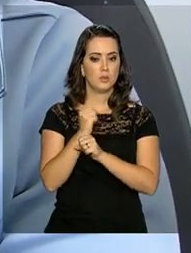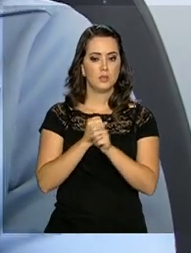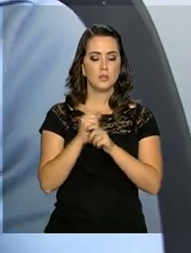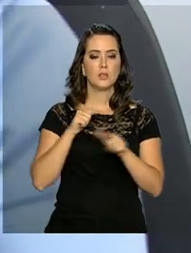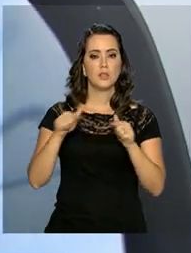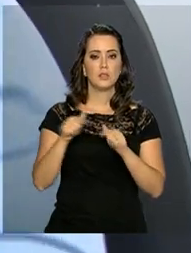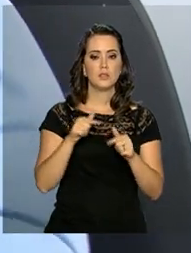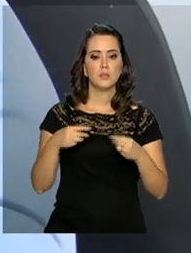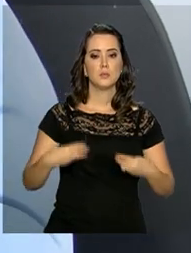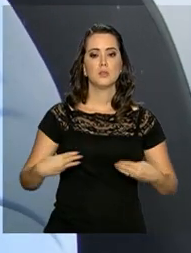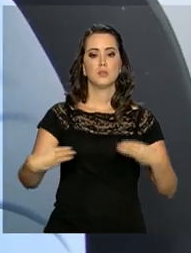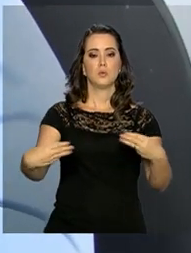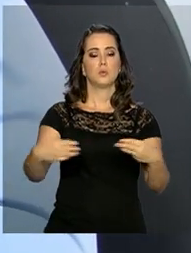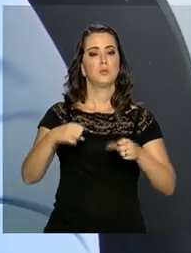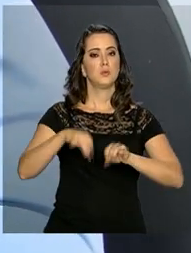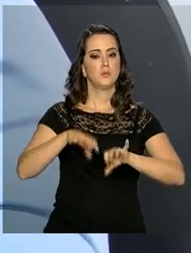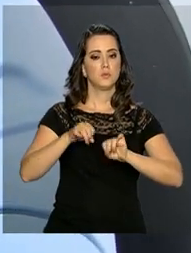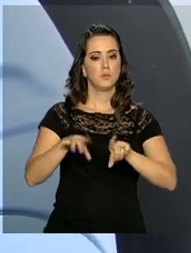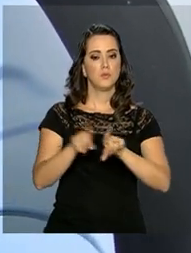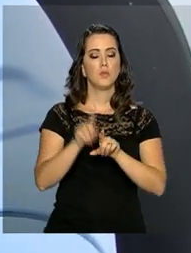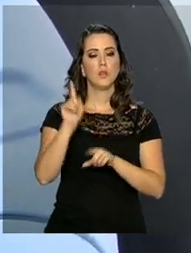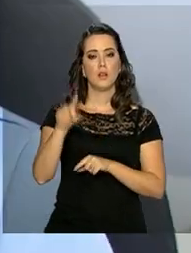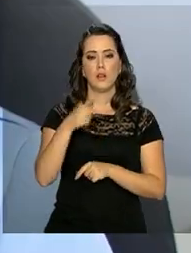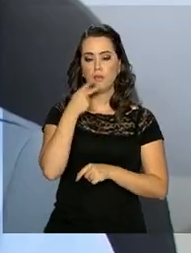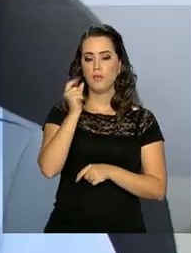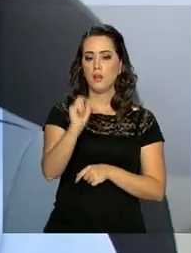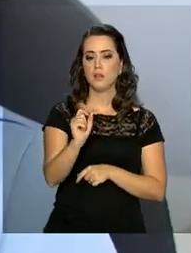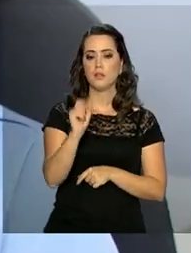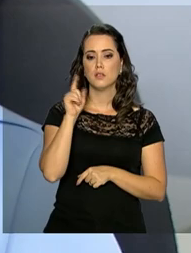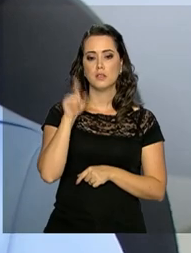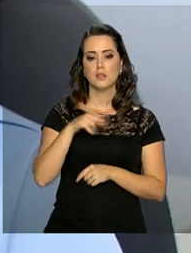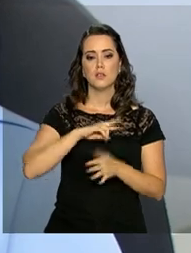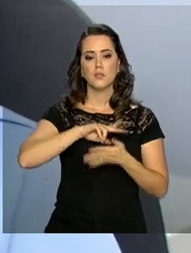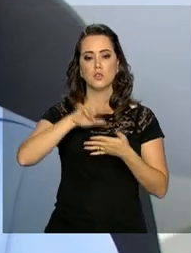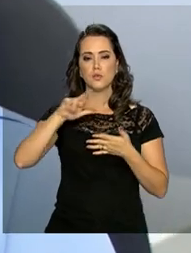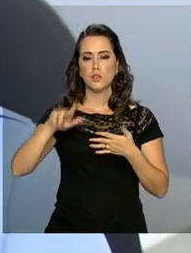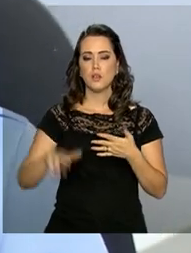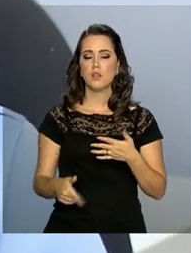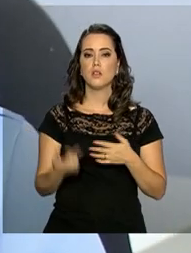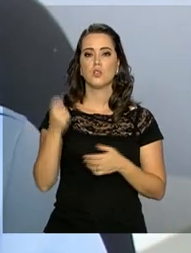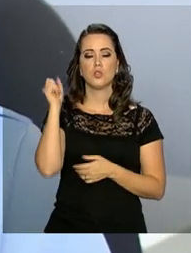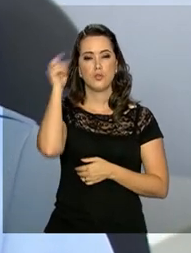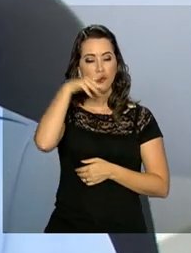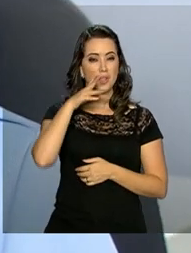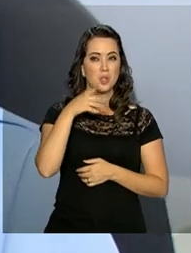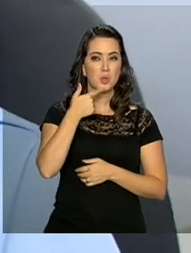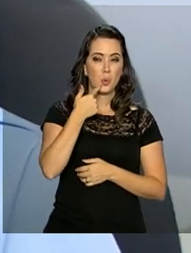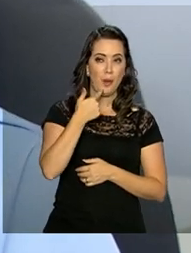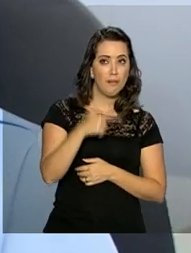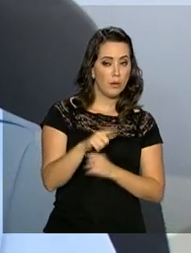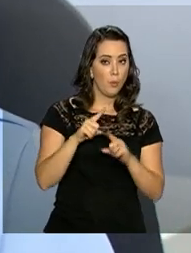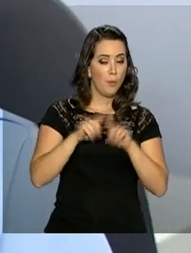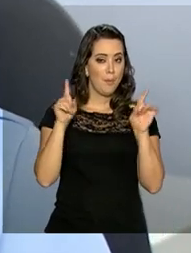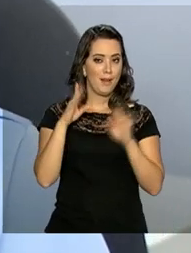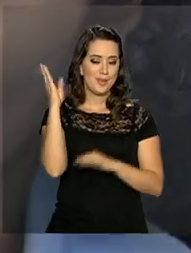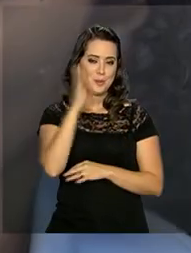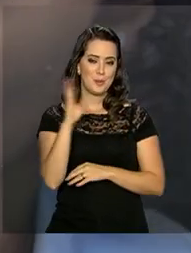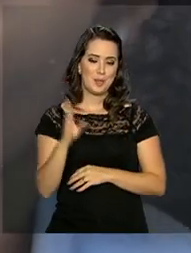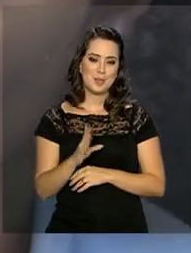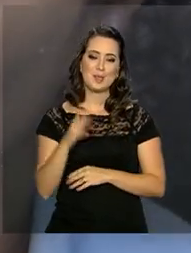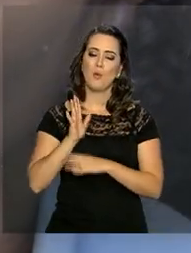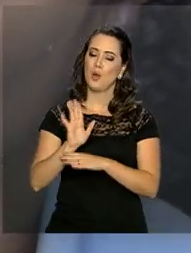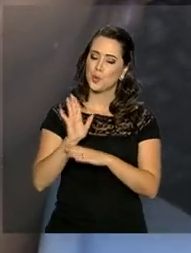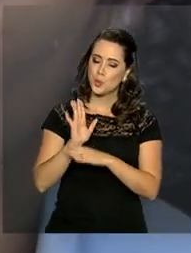ela trabalha no Ministério da Educação. Lilice conta que teve alguma dificuldade com a língua, mas a característica do brasileiro